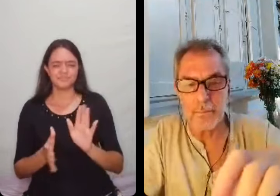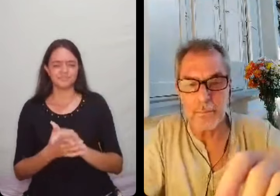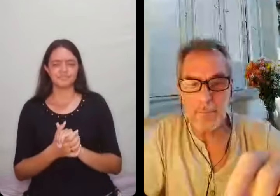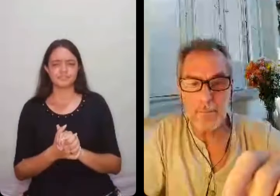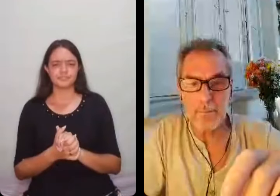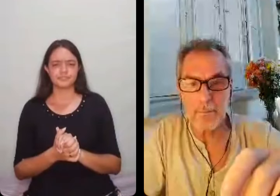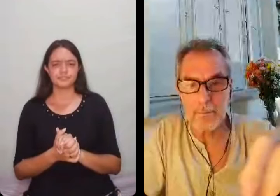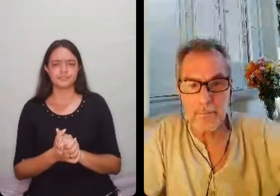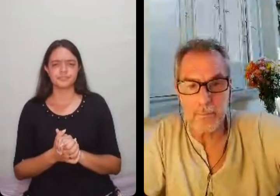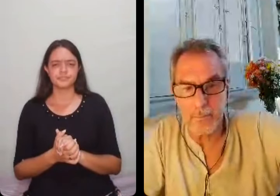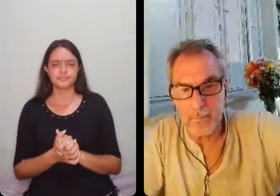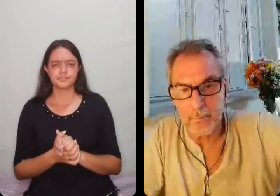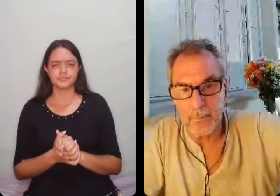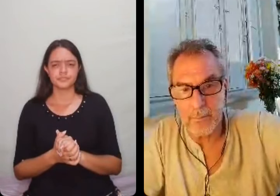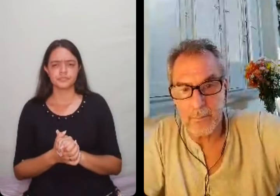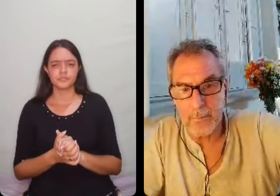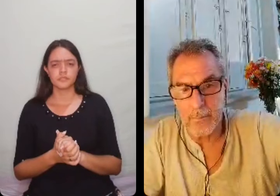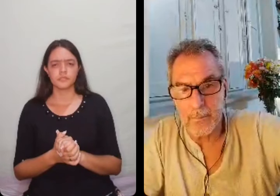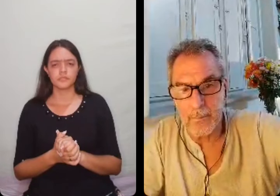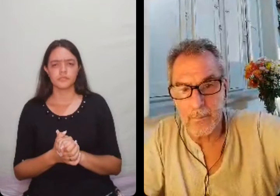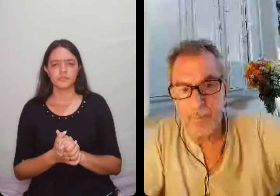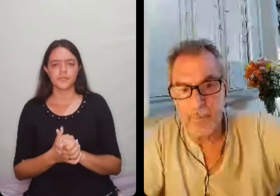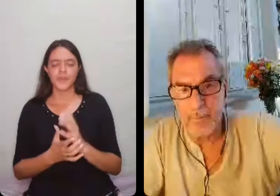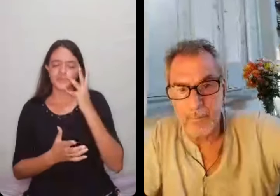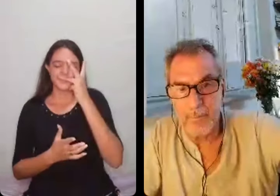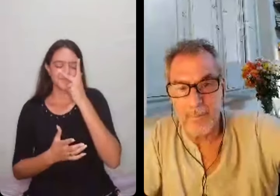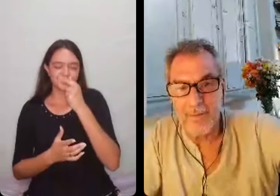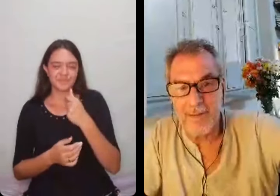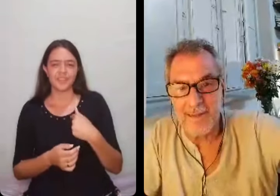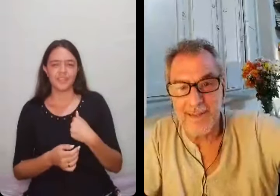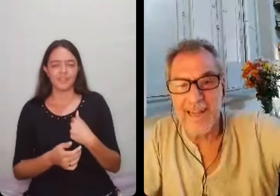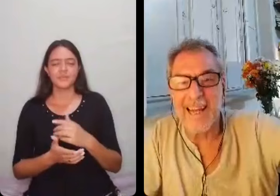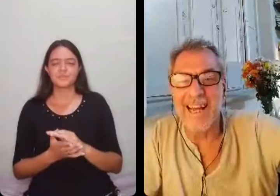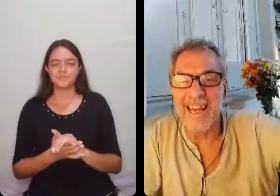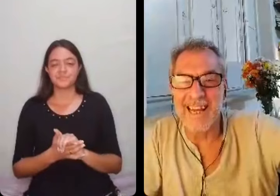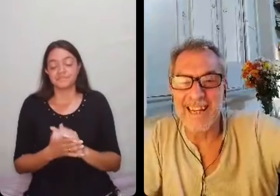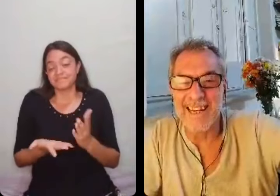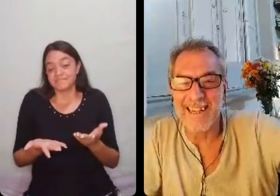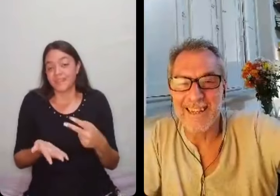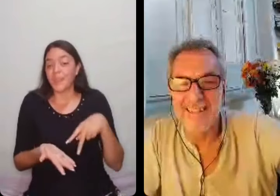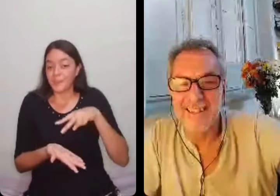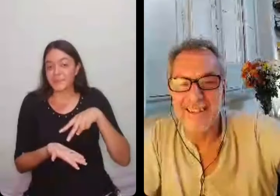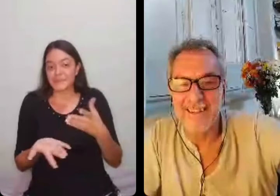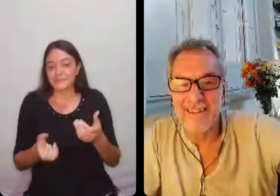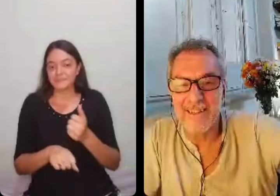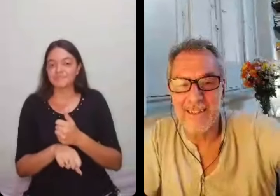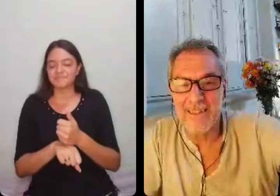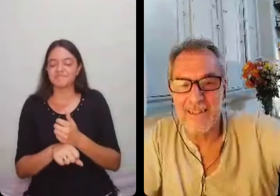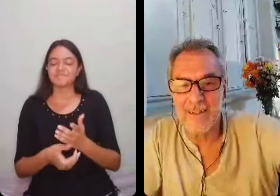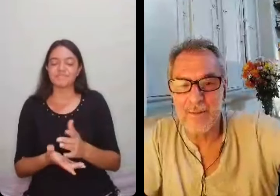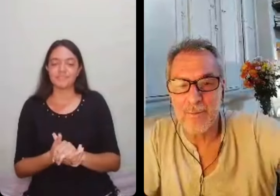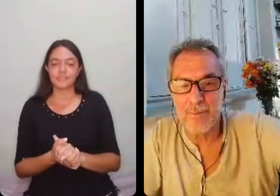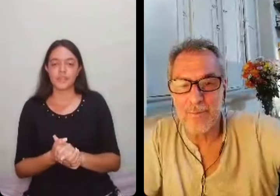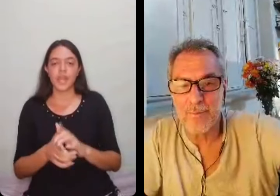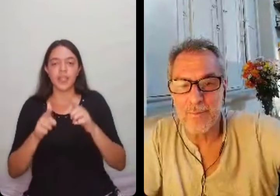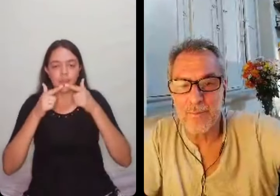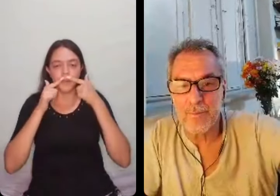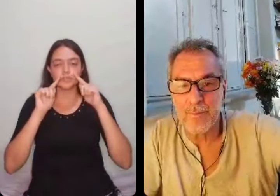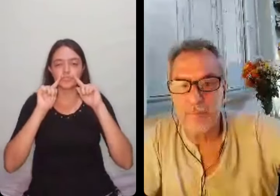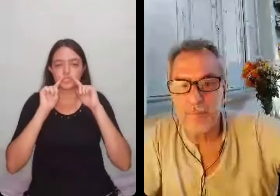E ficou lindo. Eu sou suspeita, mas, assim, depois dessa dramaturgia, desse olhar, né? Que o Norberto foi